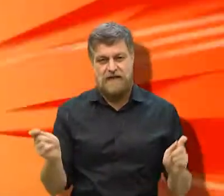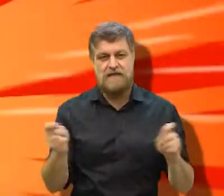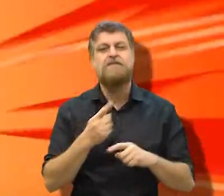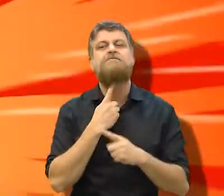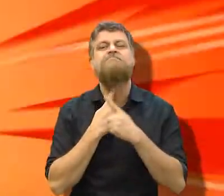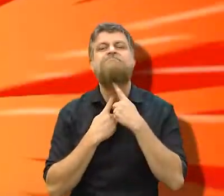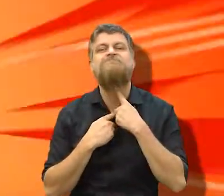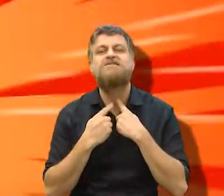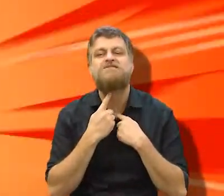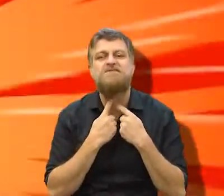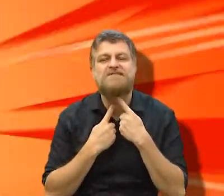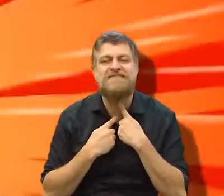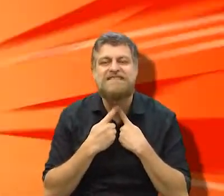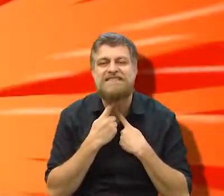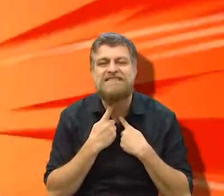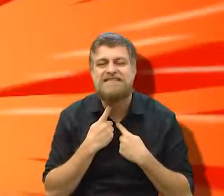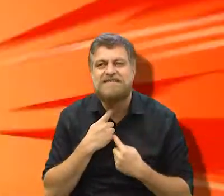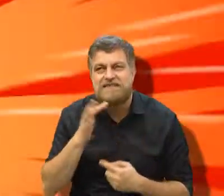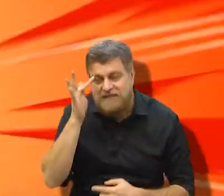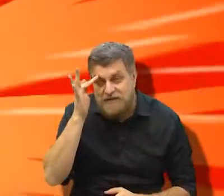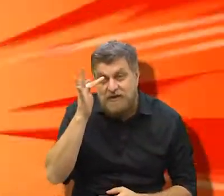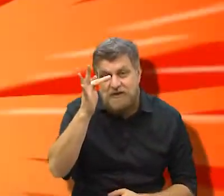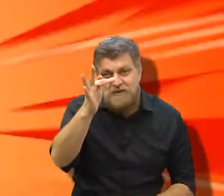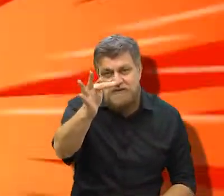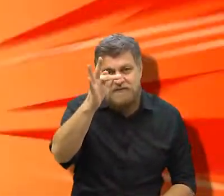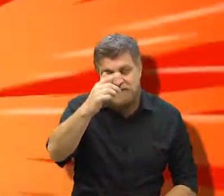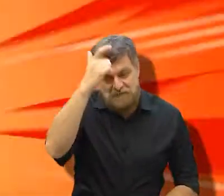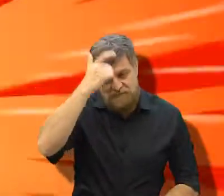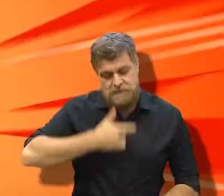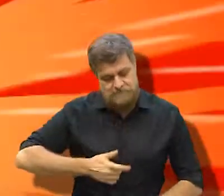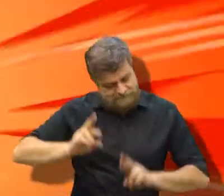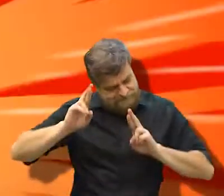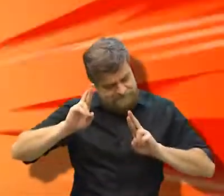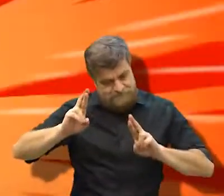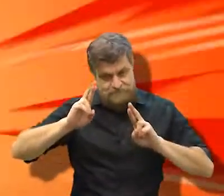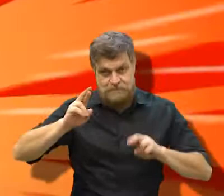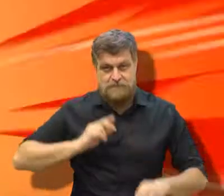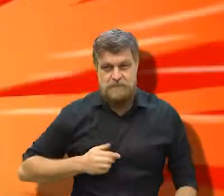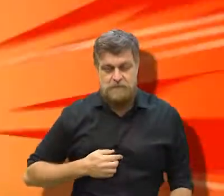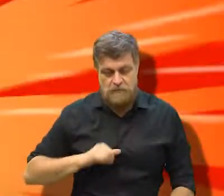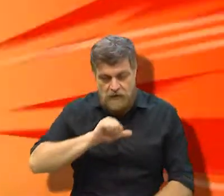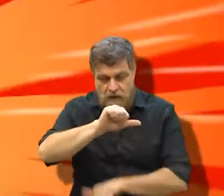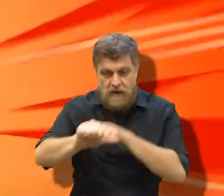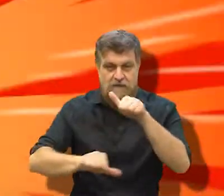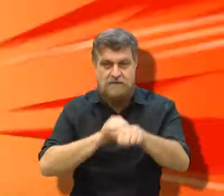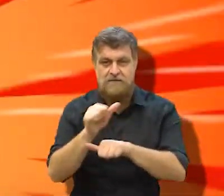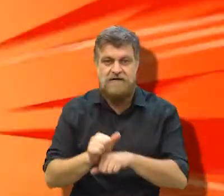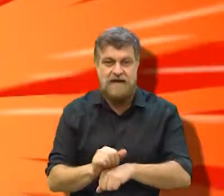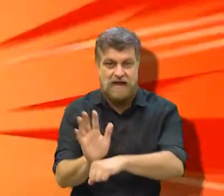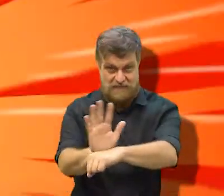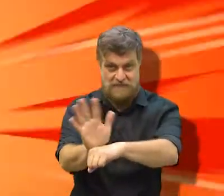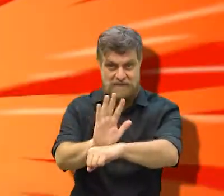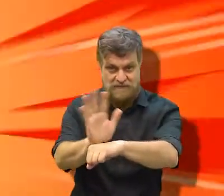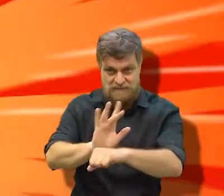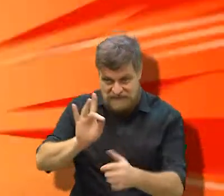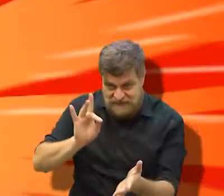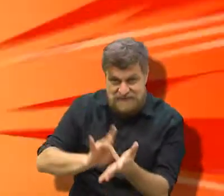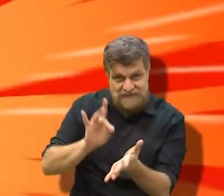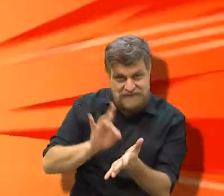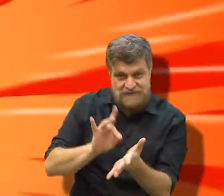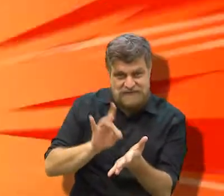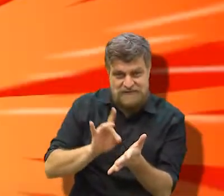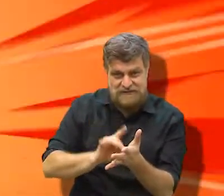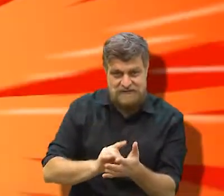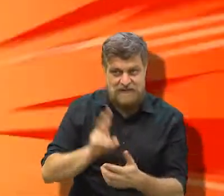uma pontinha, uma vontade de que um dia, quem sabe, eu sou muito otimista, vire uma animação, quem sabe vire um longa, né?